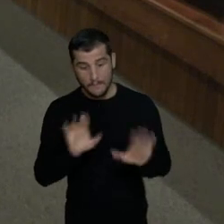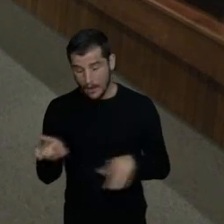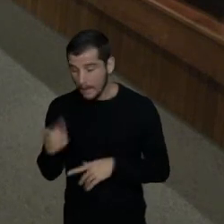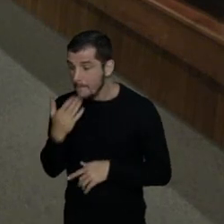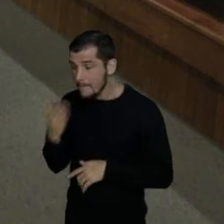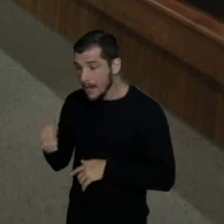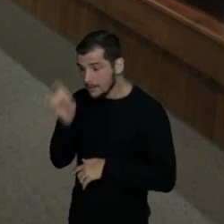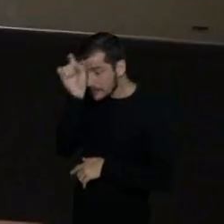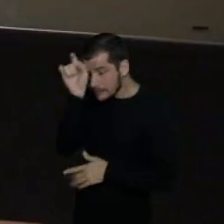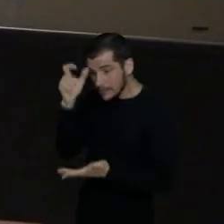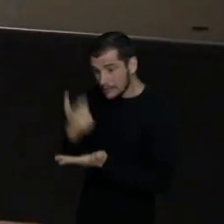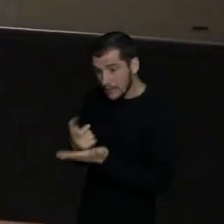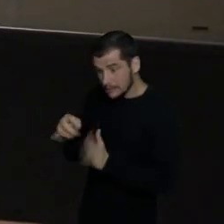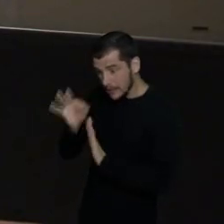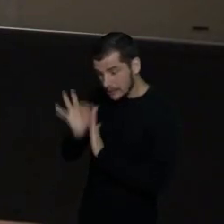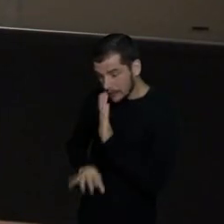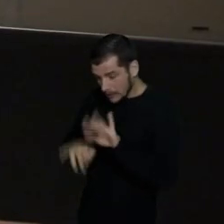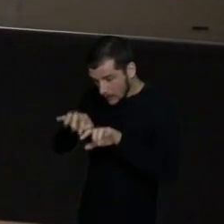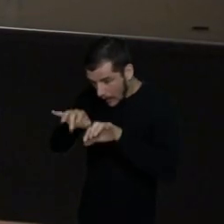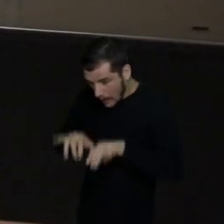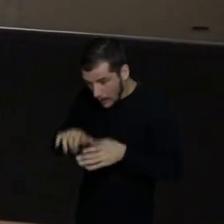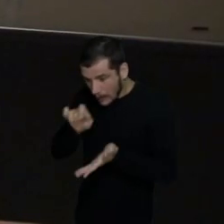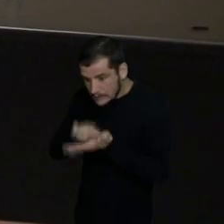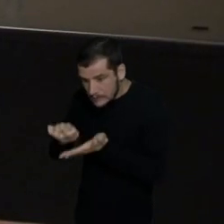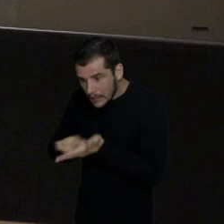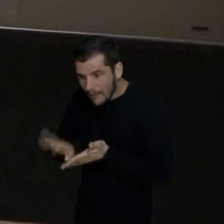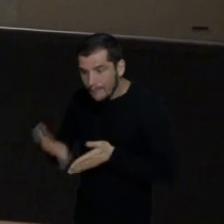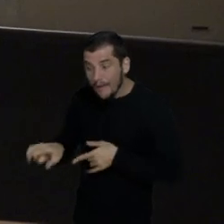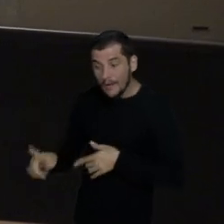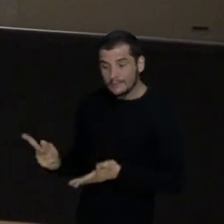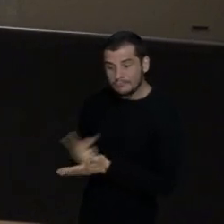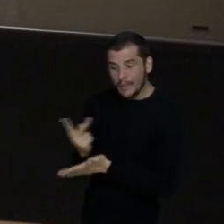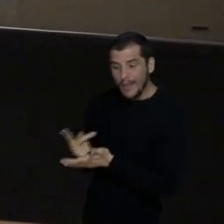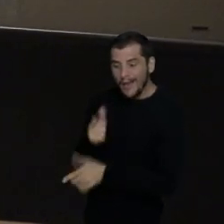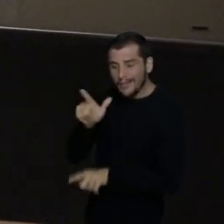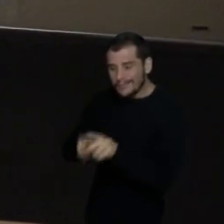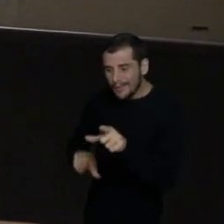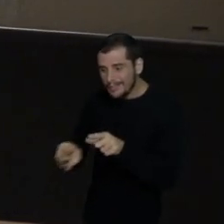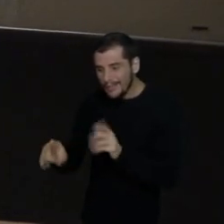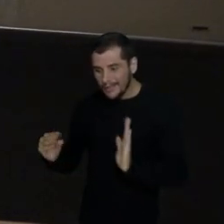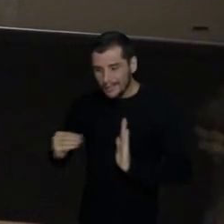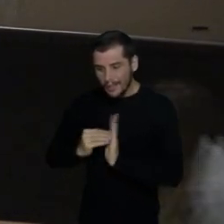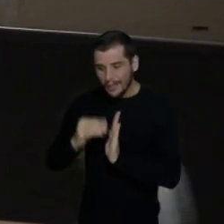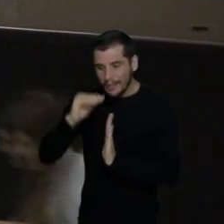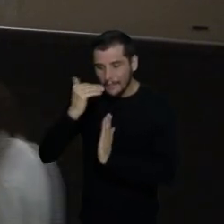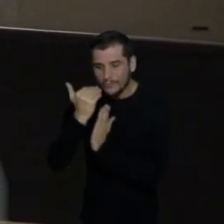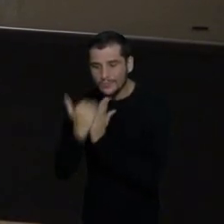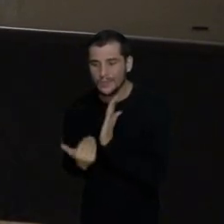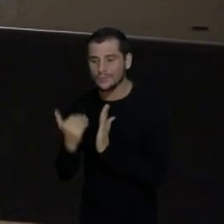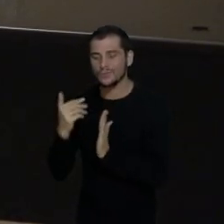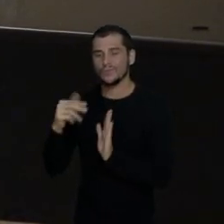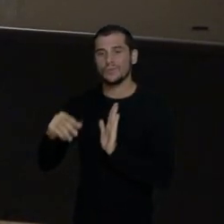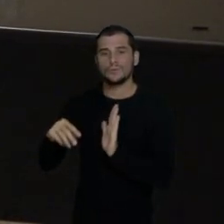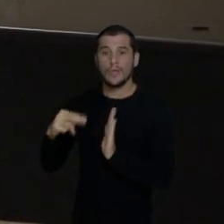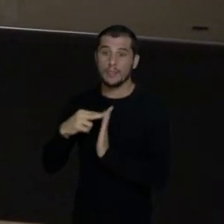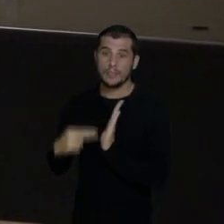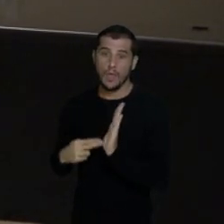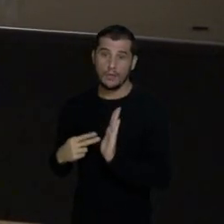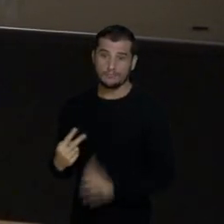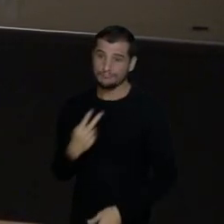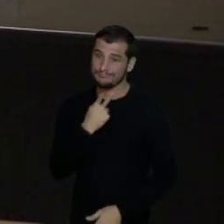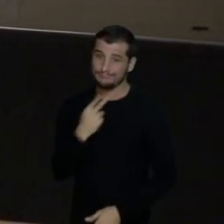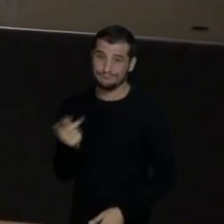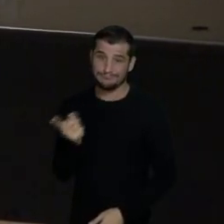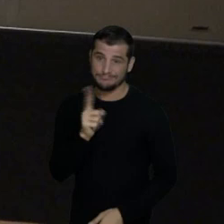escrever um texto e tiro nota por erro de ortografia eu não posso fazer isso também é tão